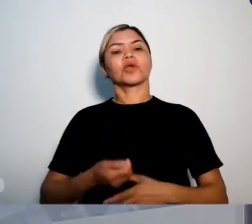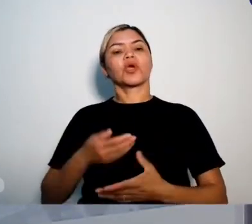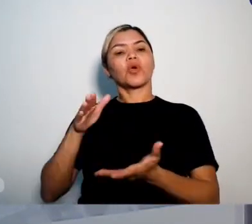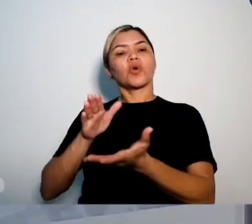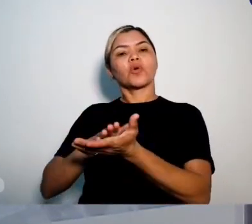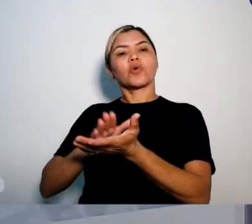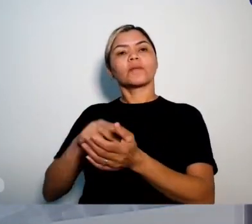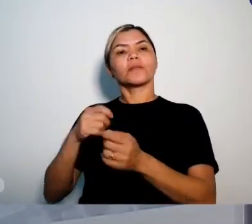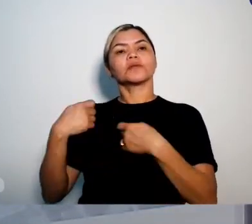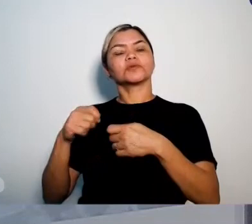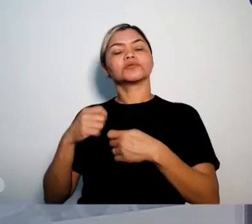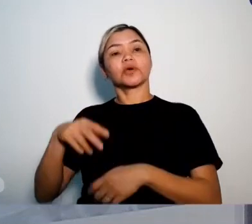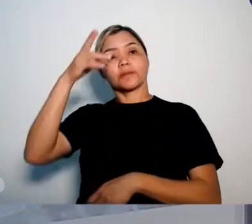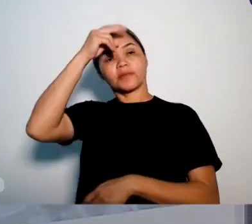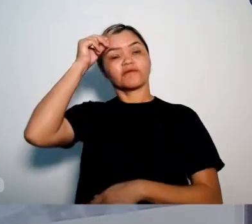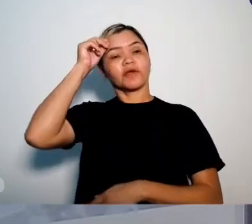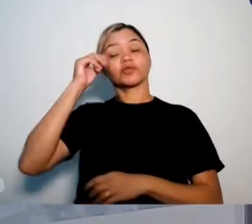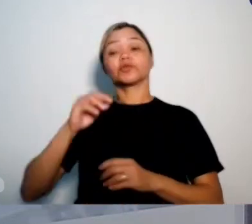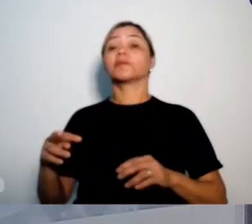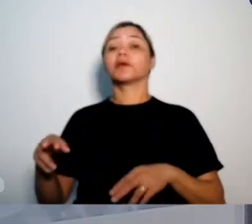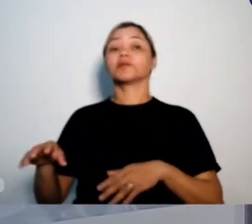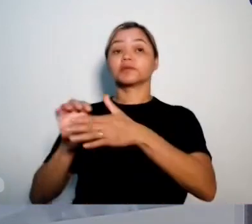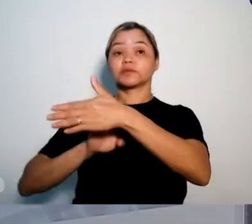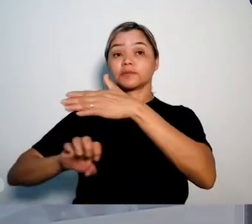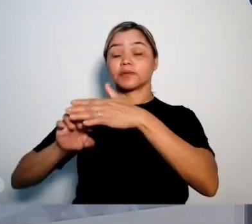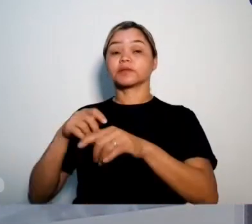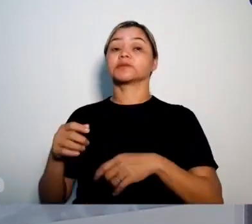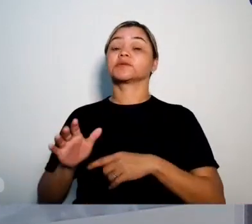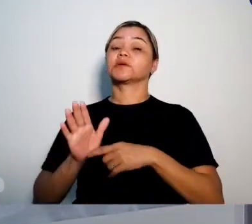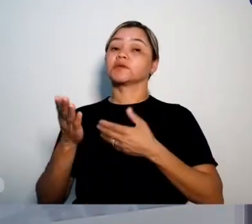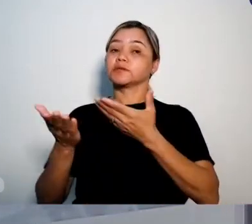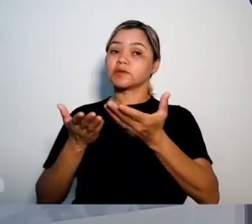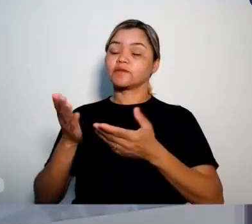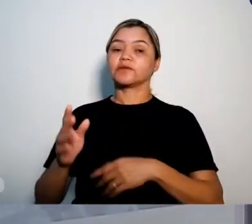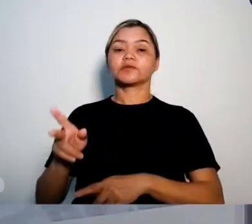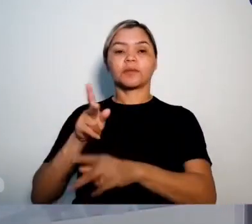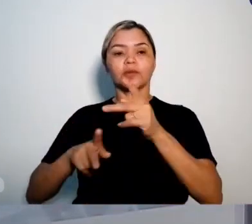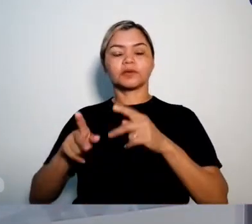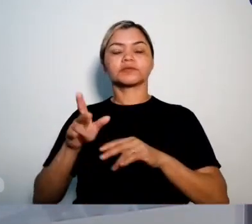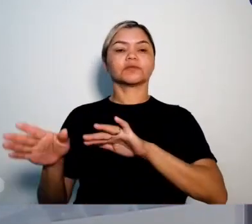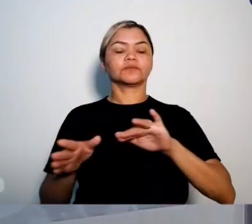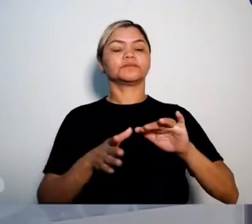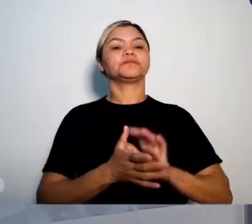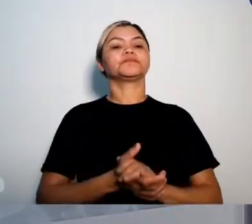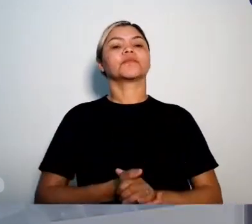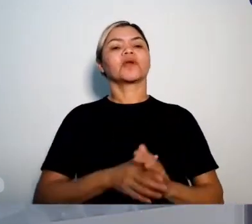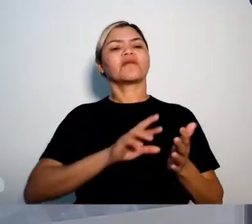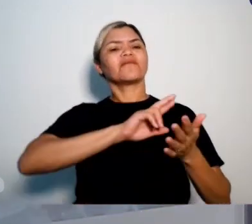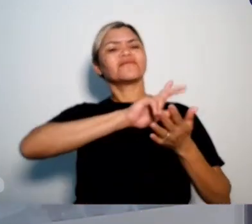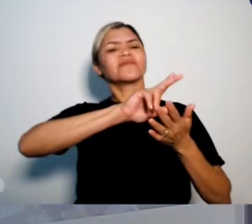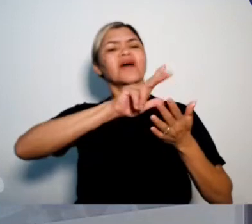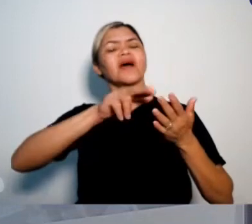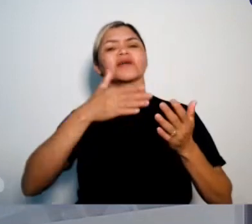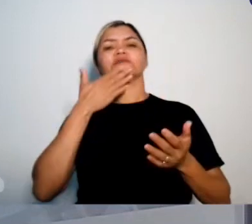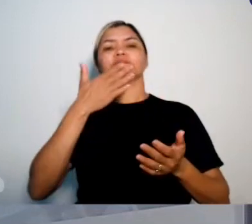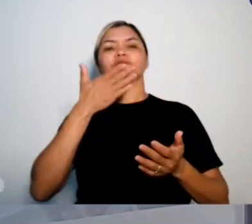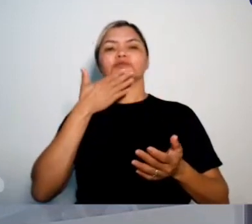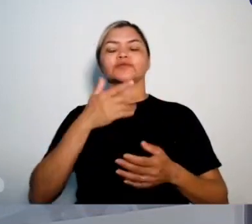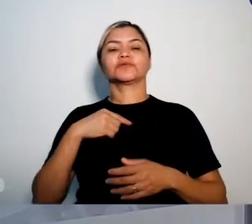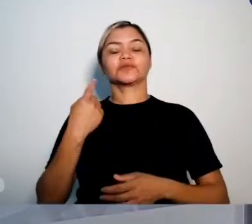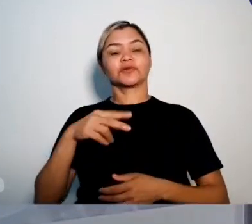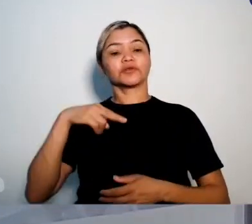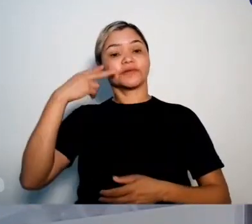essas concessionárias que prestam serviço. Então, são diversos os pedidos que nós, vereadores,